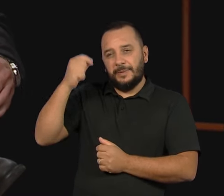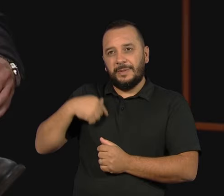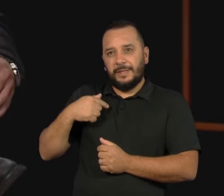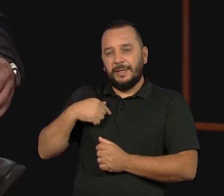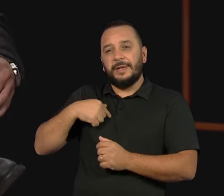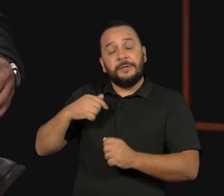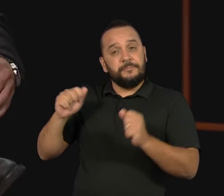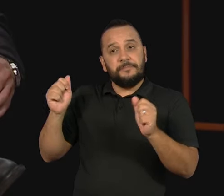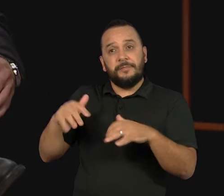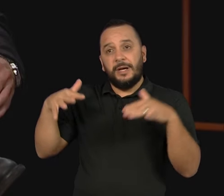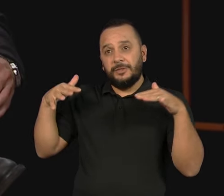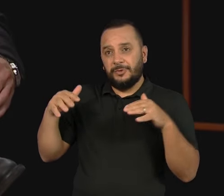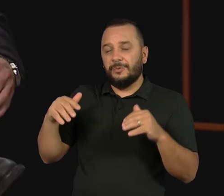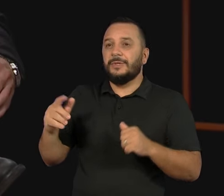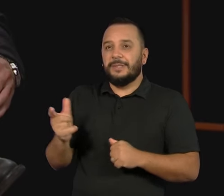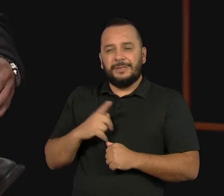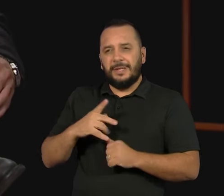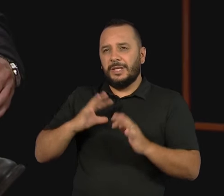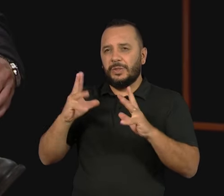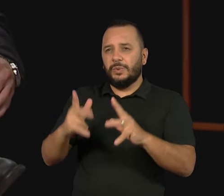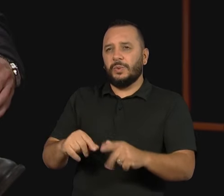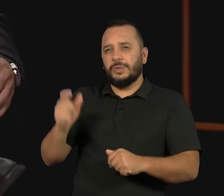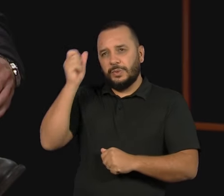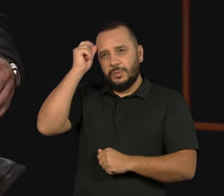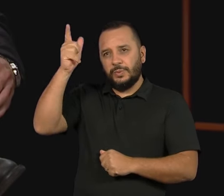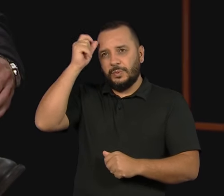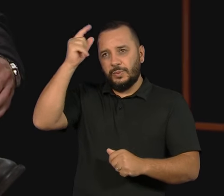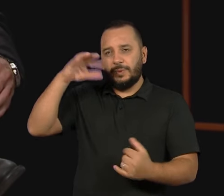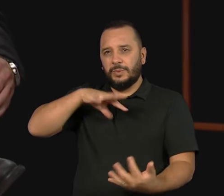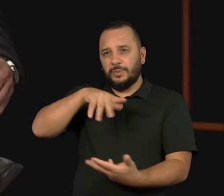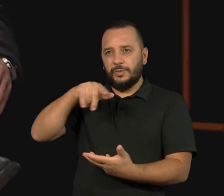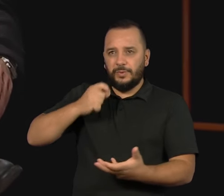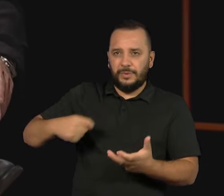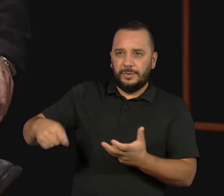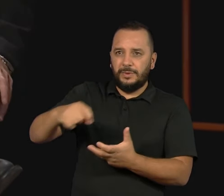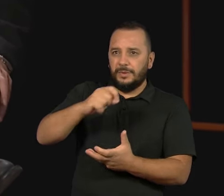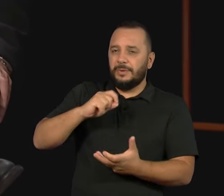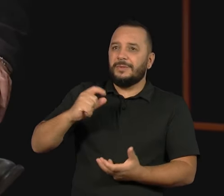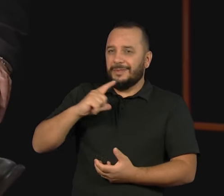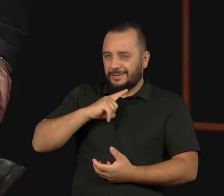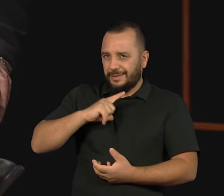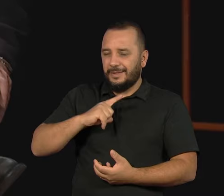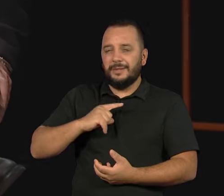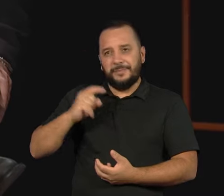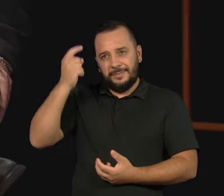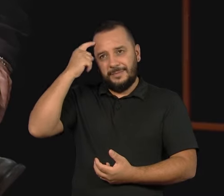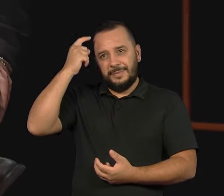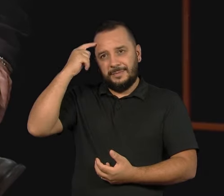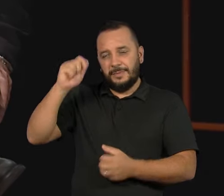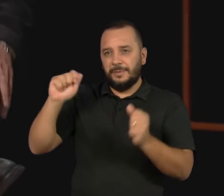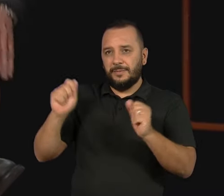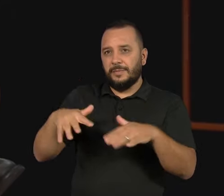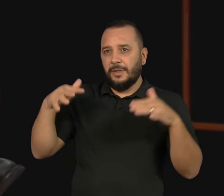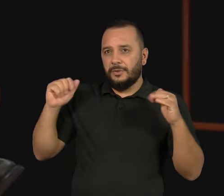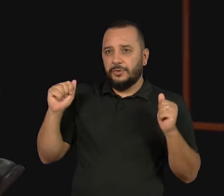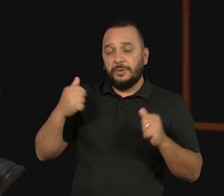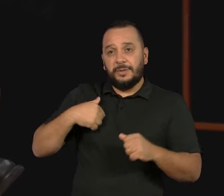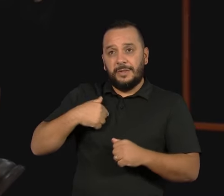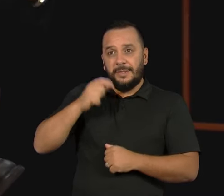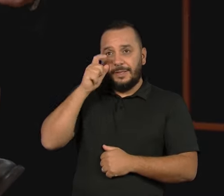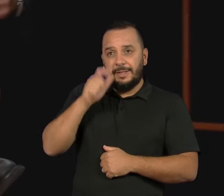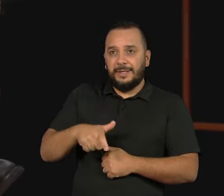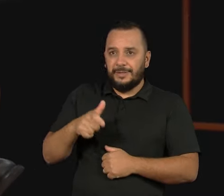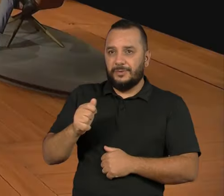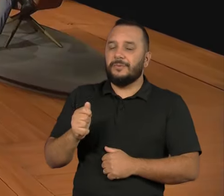pensamento mágico, ele existe em todas as culturas do planeta, todas as culturas do mundo. E isso me interessou